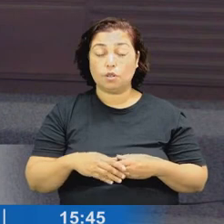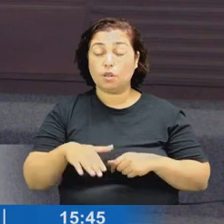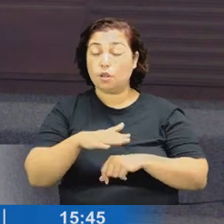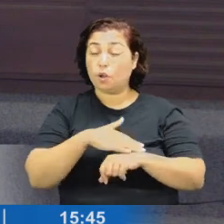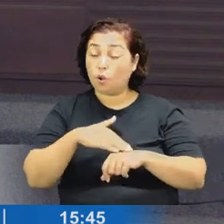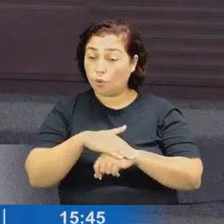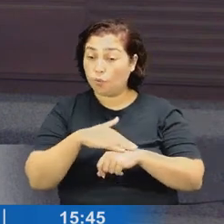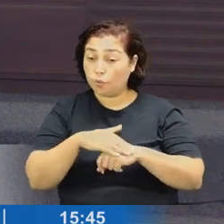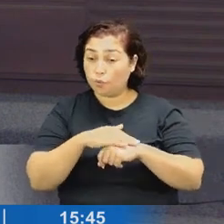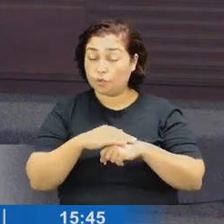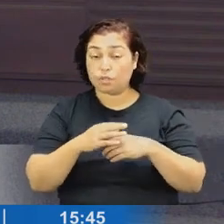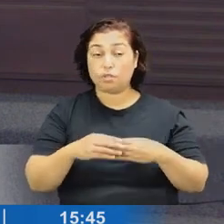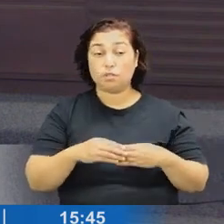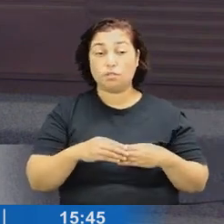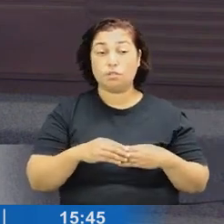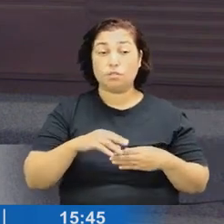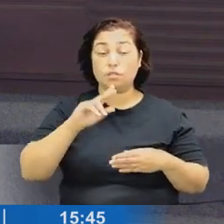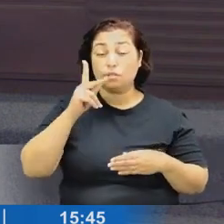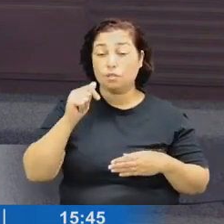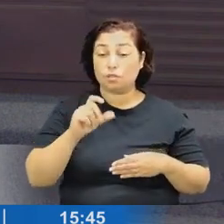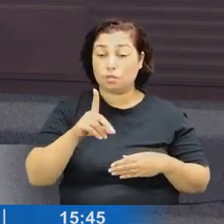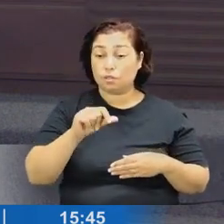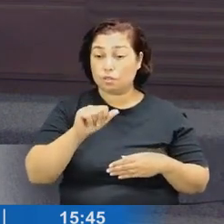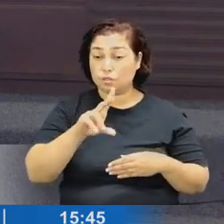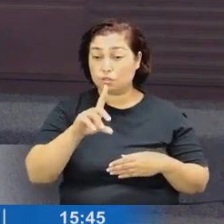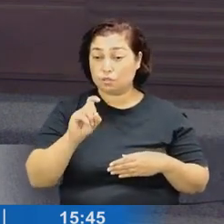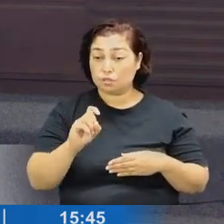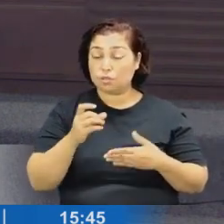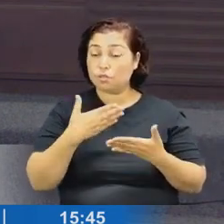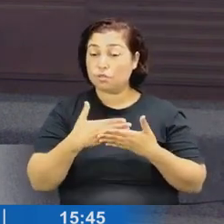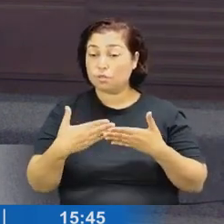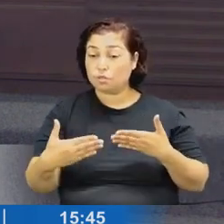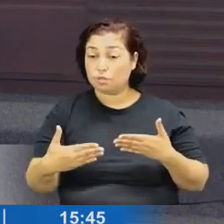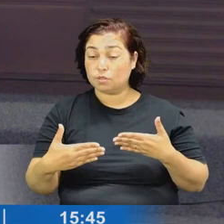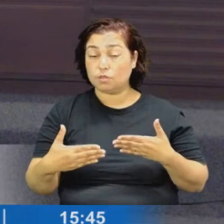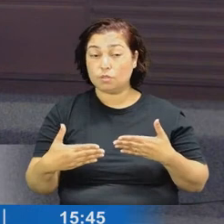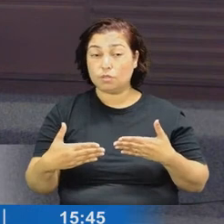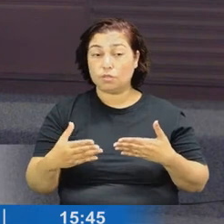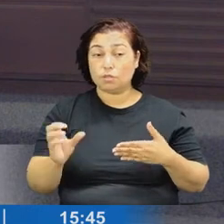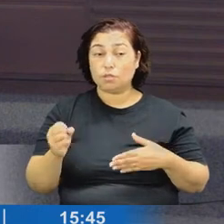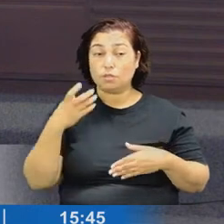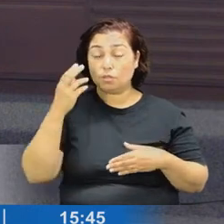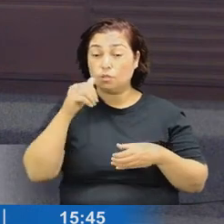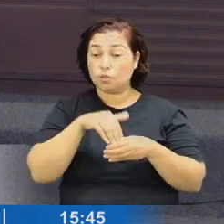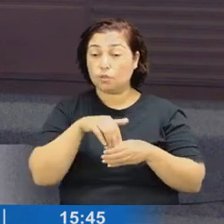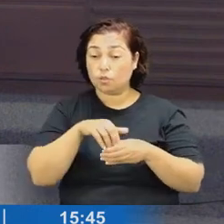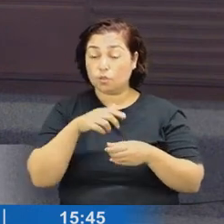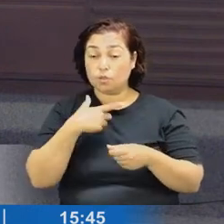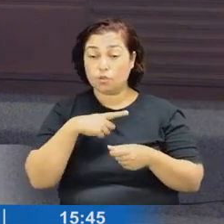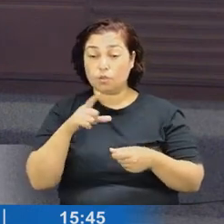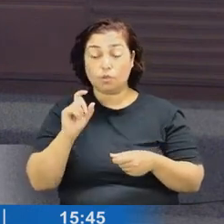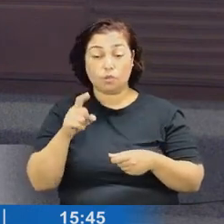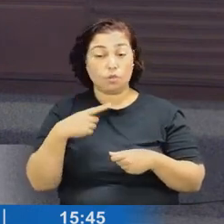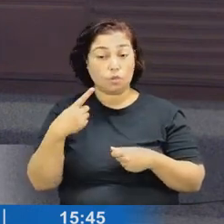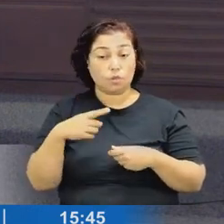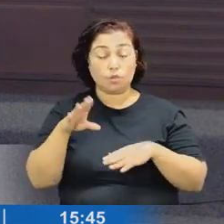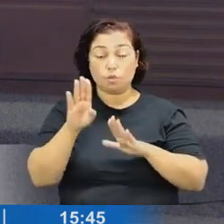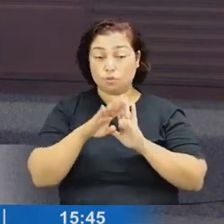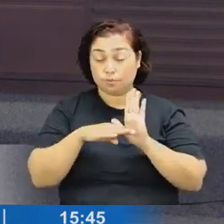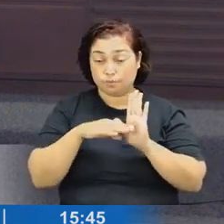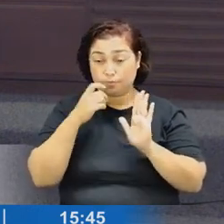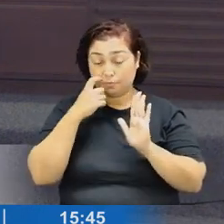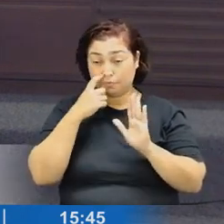o Haddad o Tarcísio perdeu os dois debate só que ele ganhou no voto porque tinha tem outros elementos ali